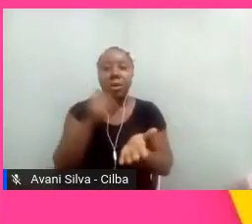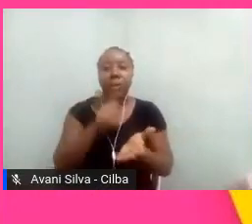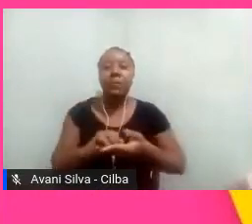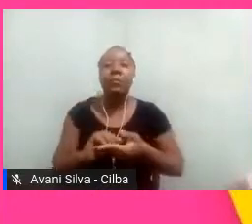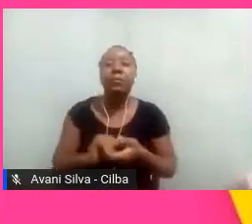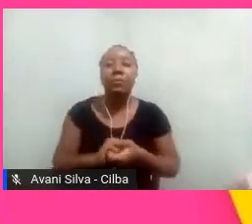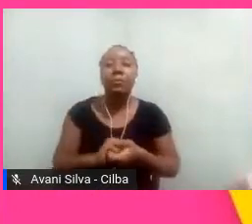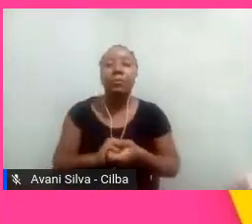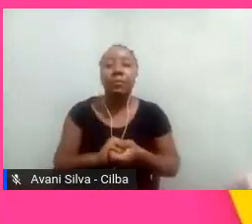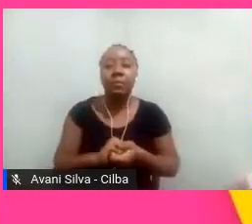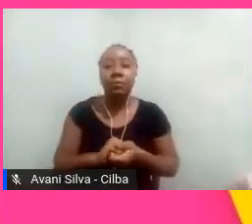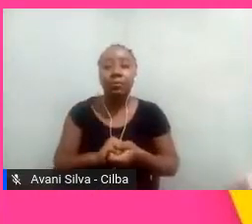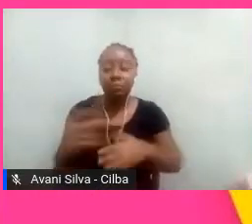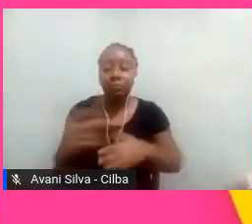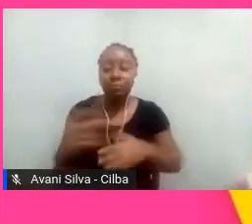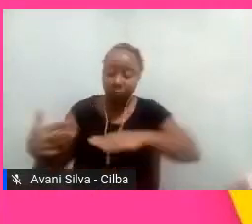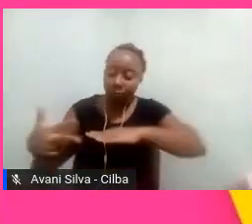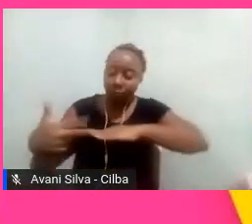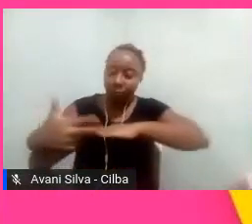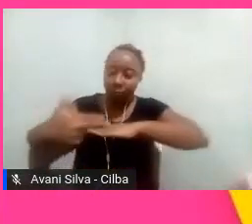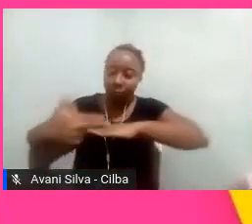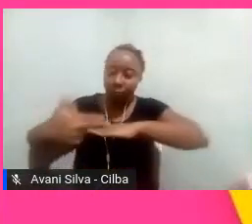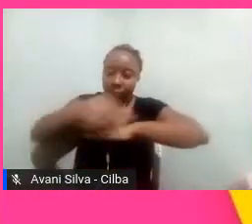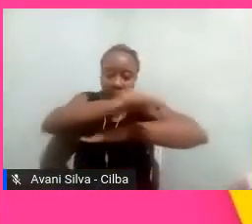Ó, recortando.